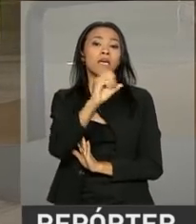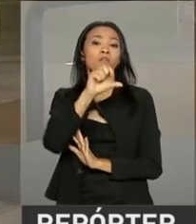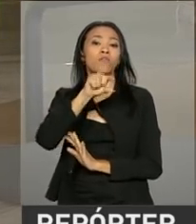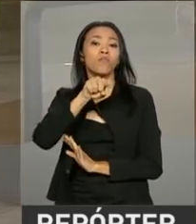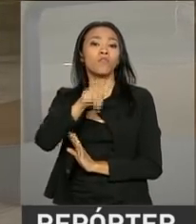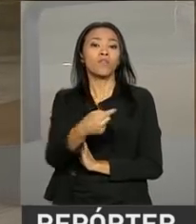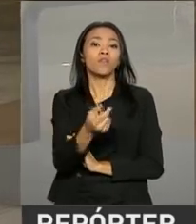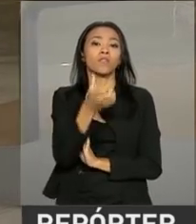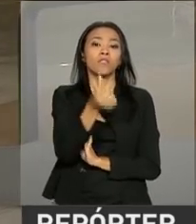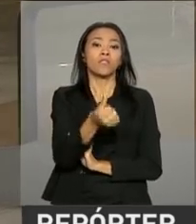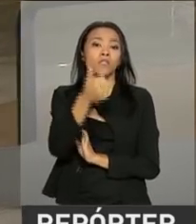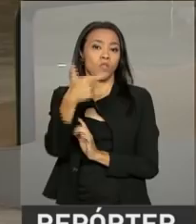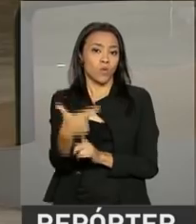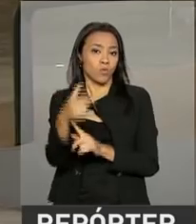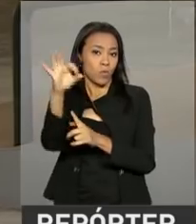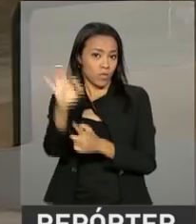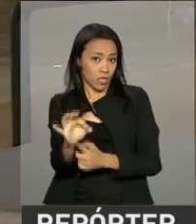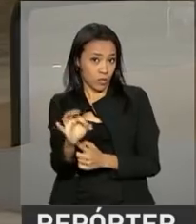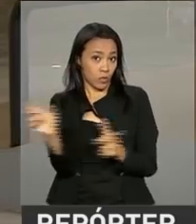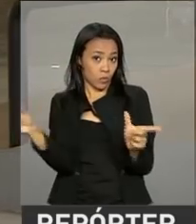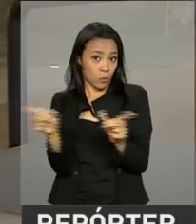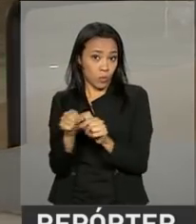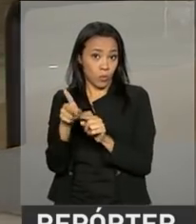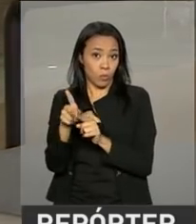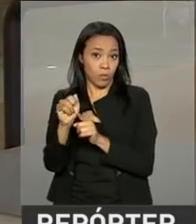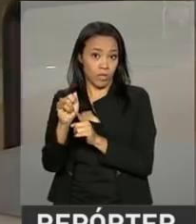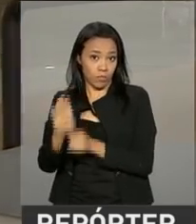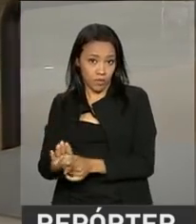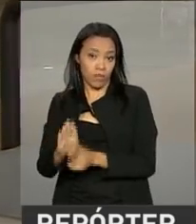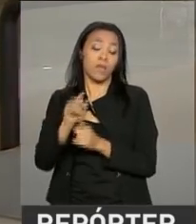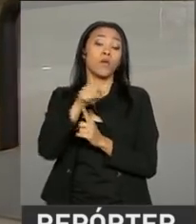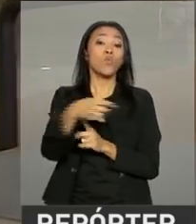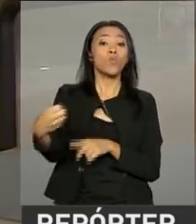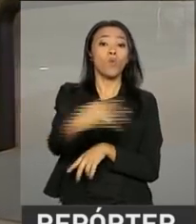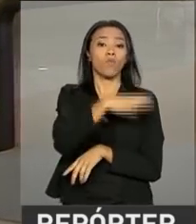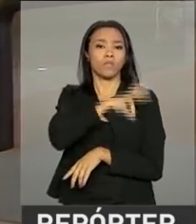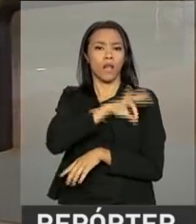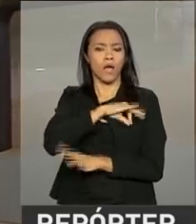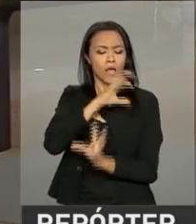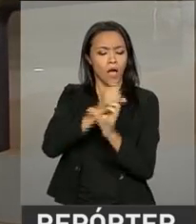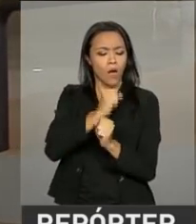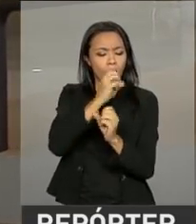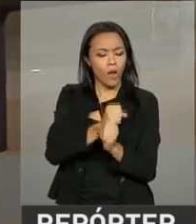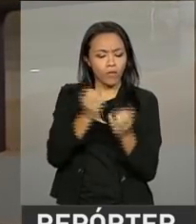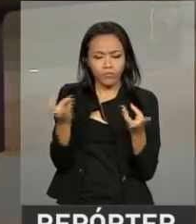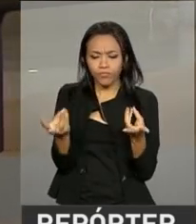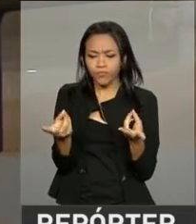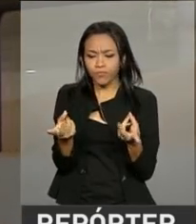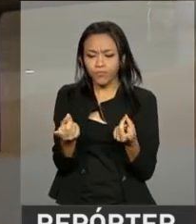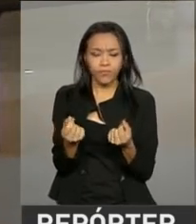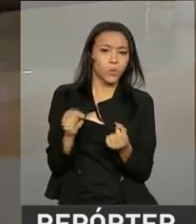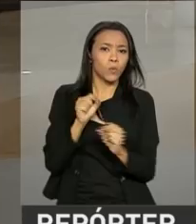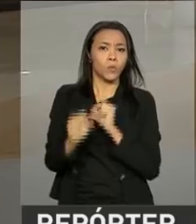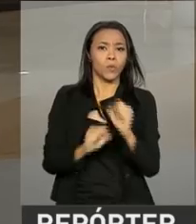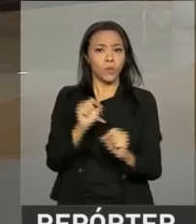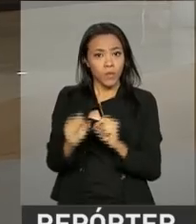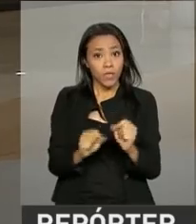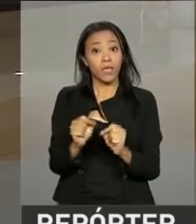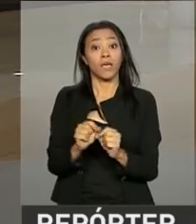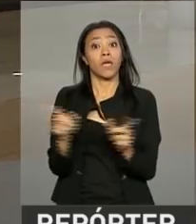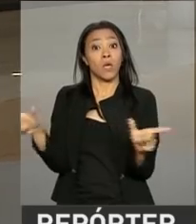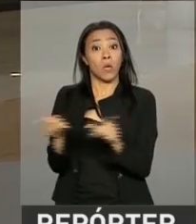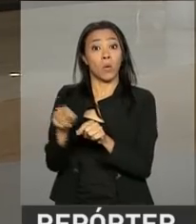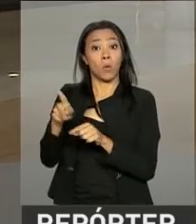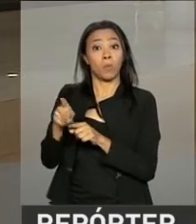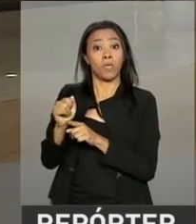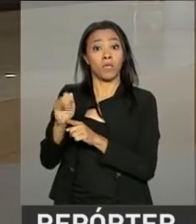PIB segundo o Ministério do planejamento o novo salário mínimo ele é calculado levando em consideração o crescimento do produto interno